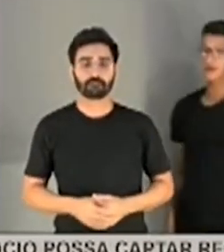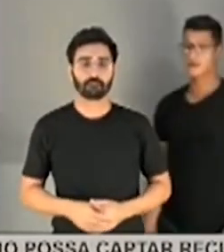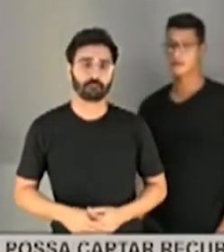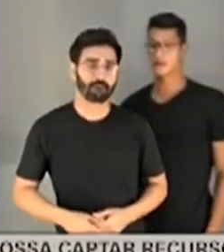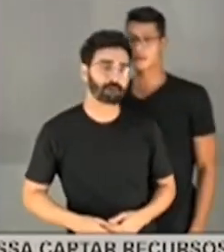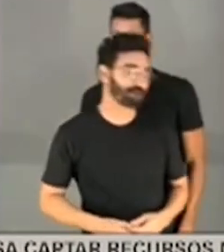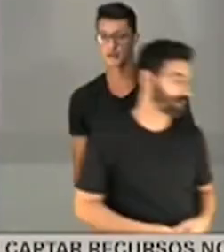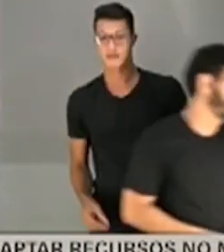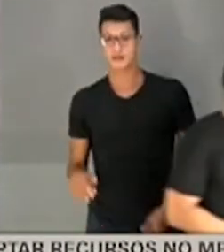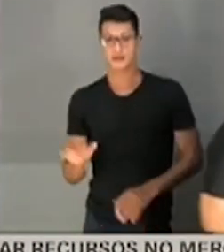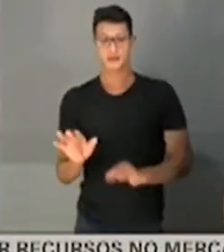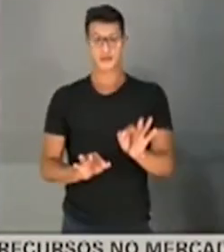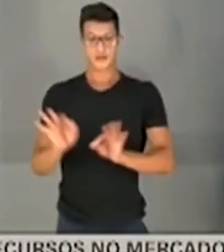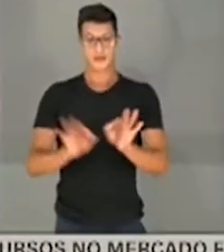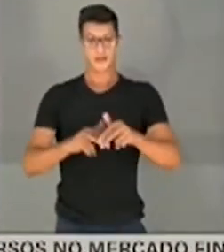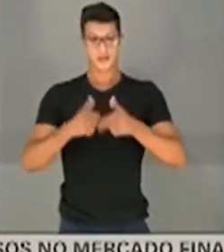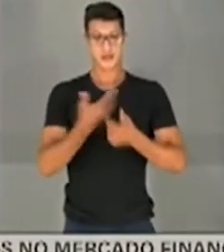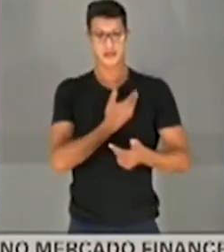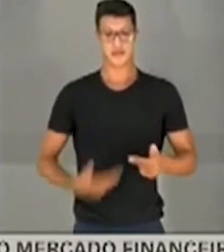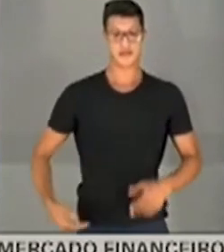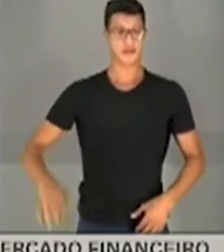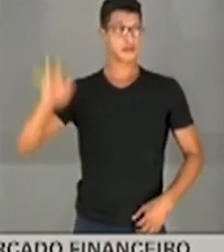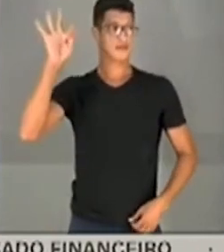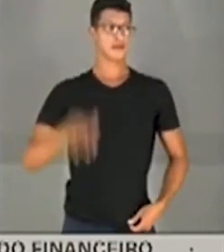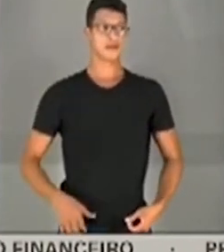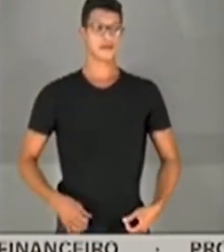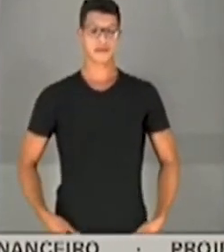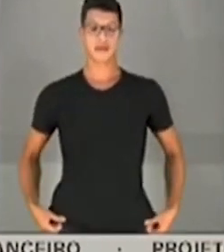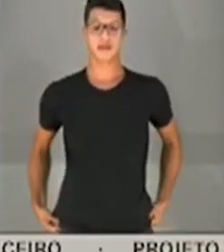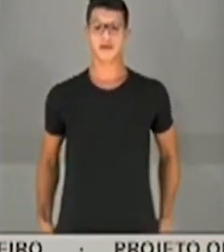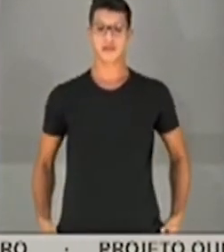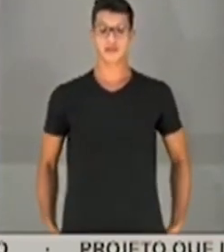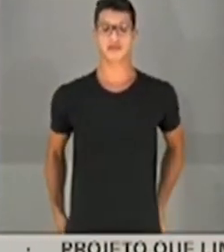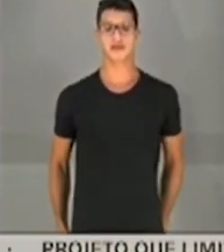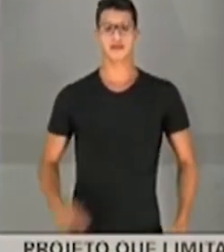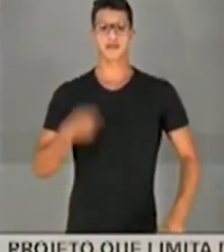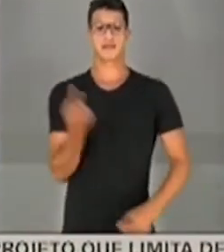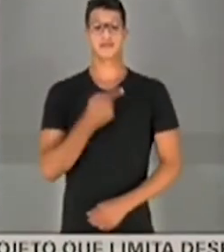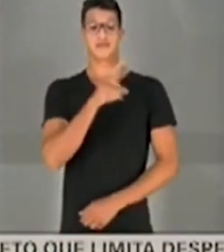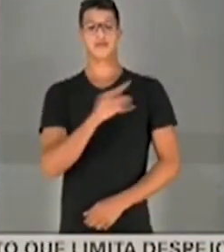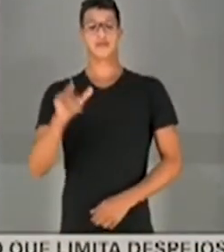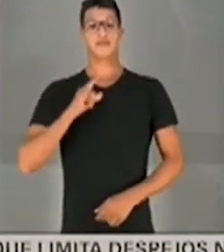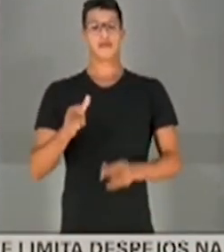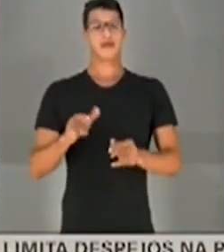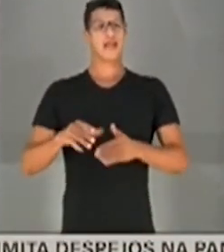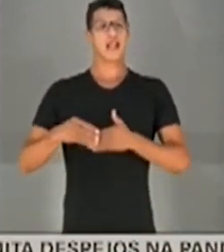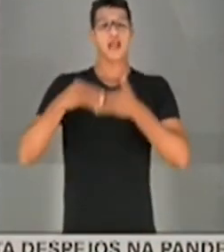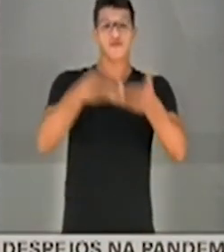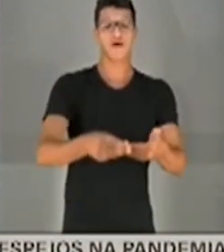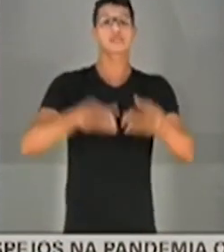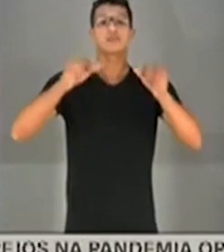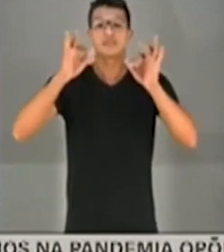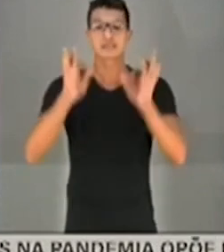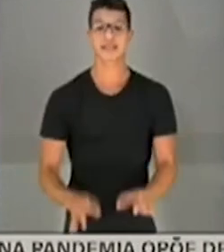desinformação orquestrado pelo governo federal e pelo Ministério da Saúde acabou levando, com